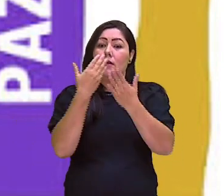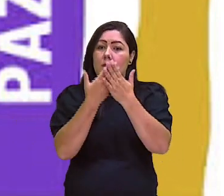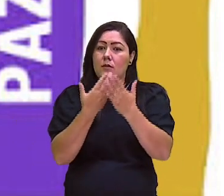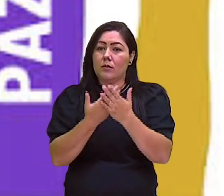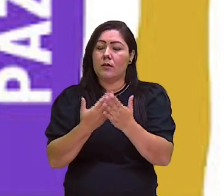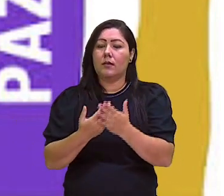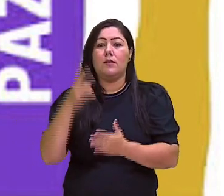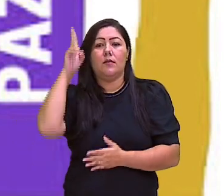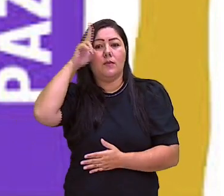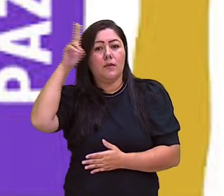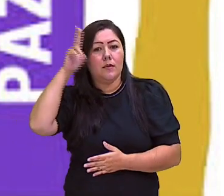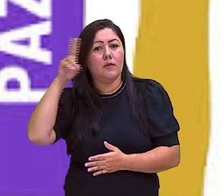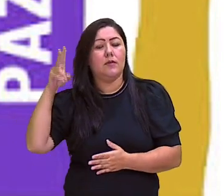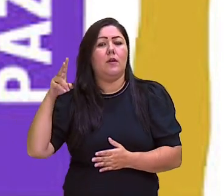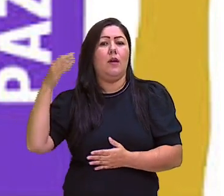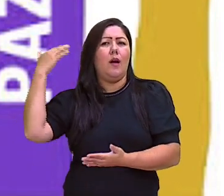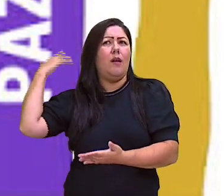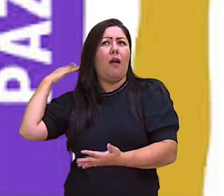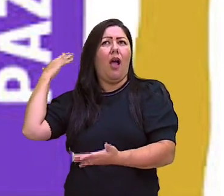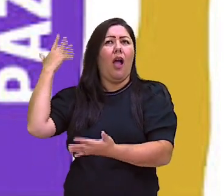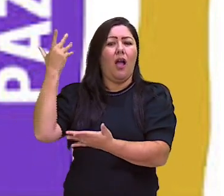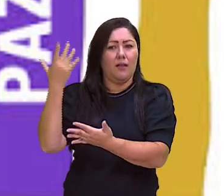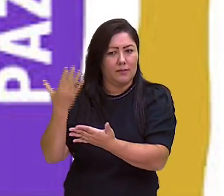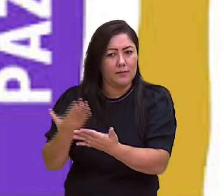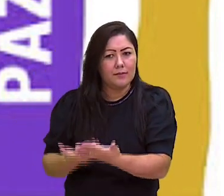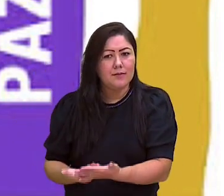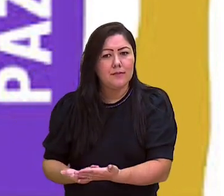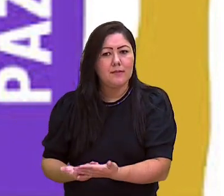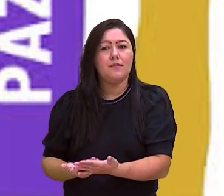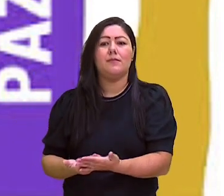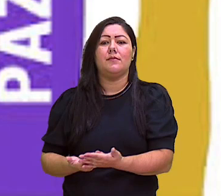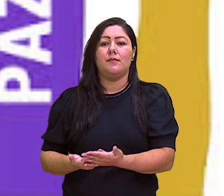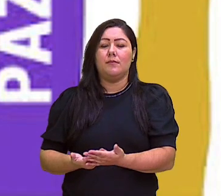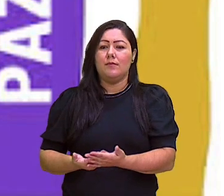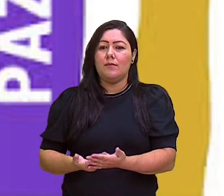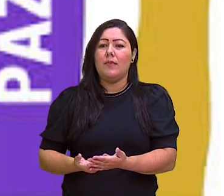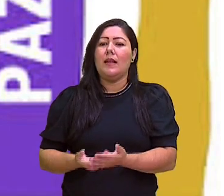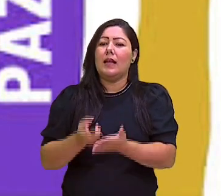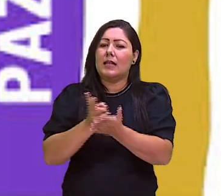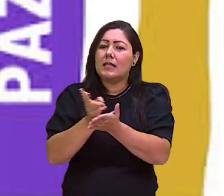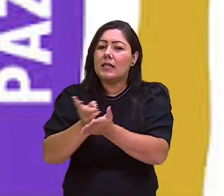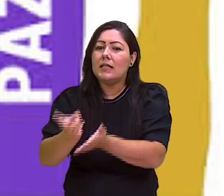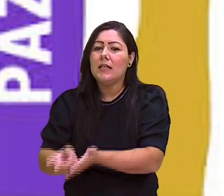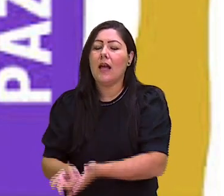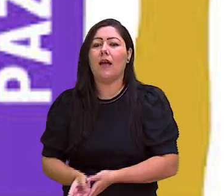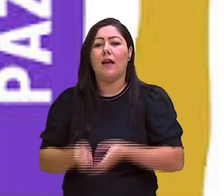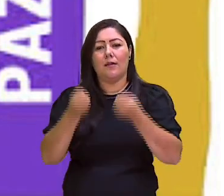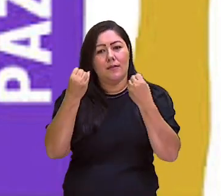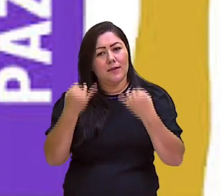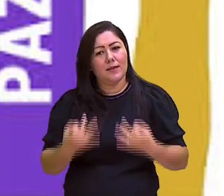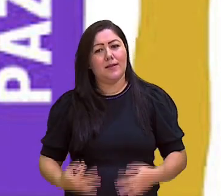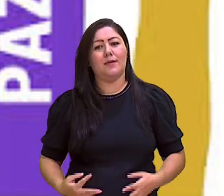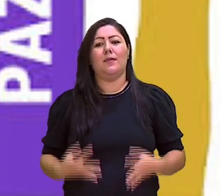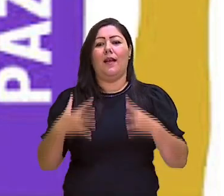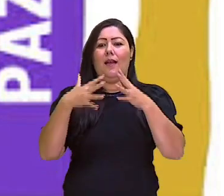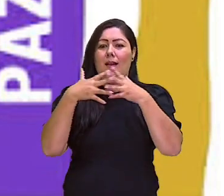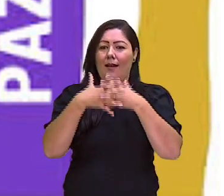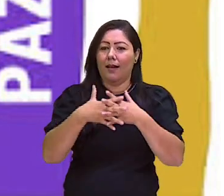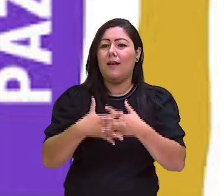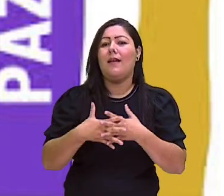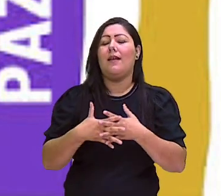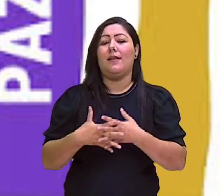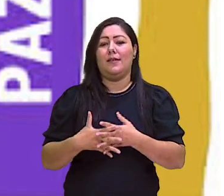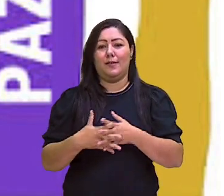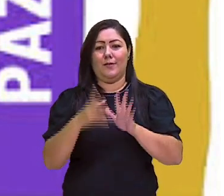do início até os dias atuais, estão totalmente interligados nos nossos